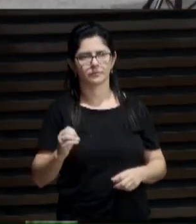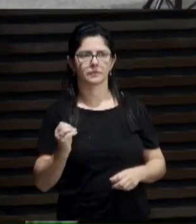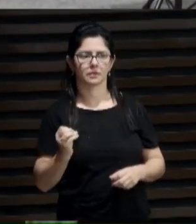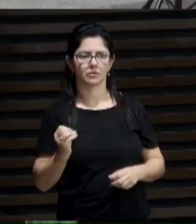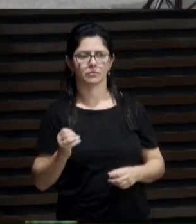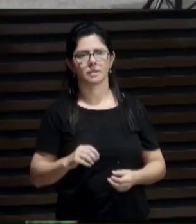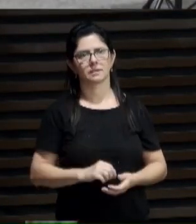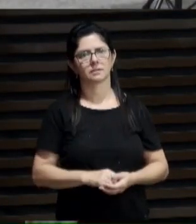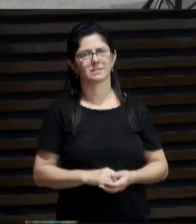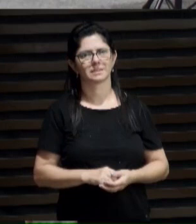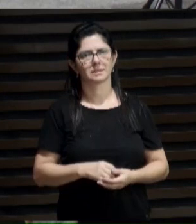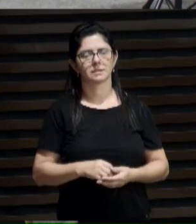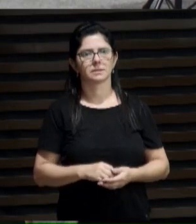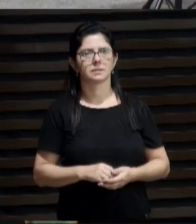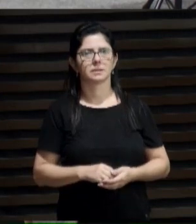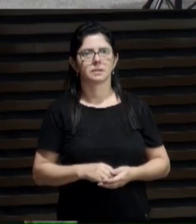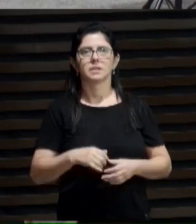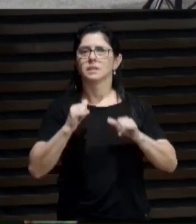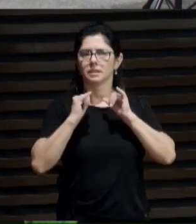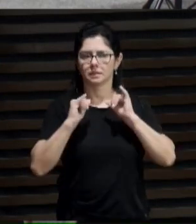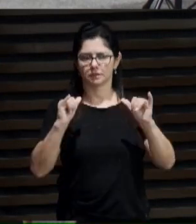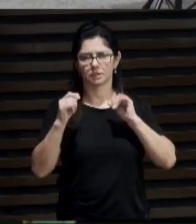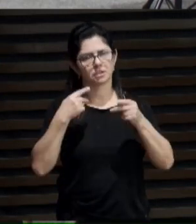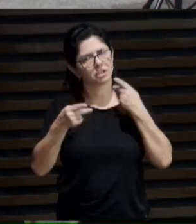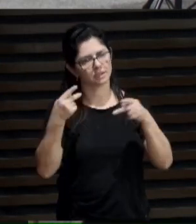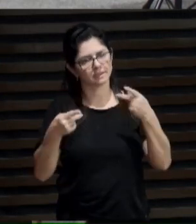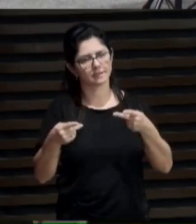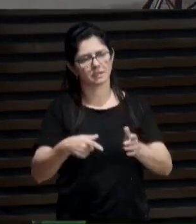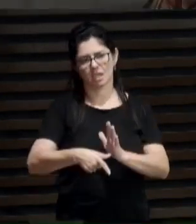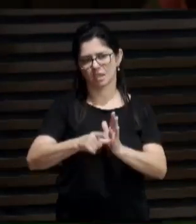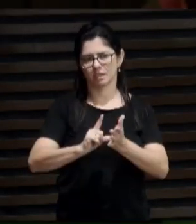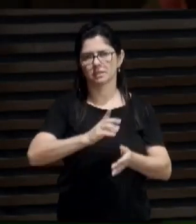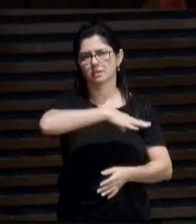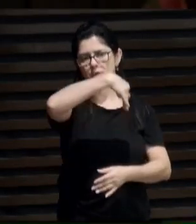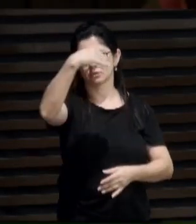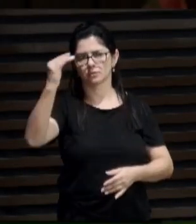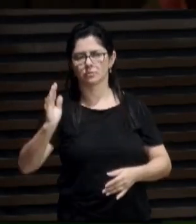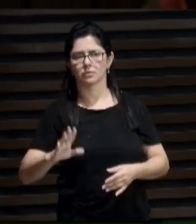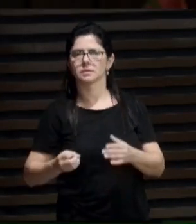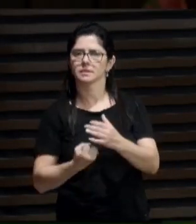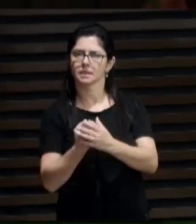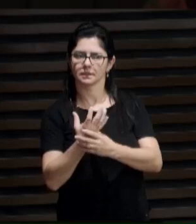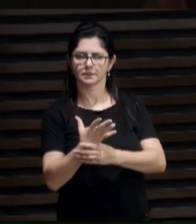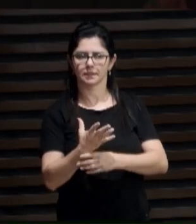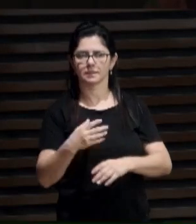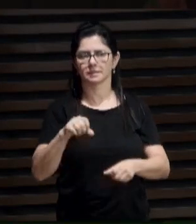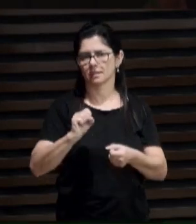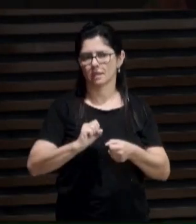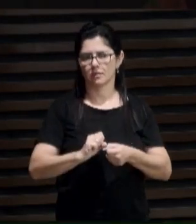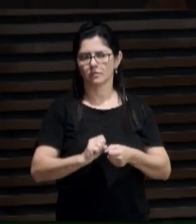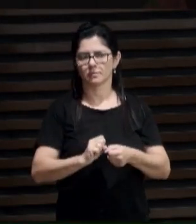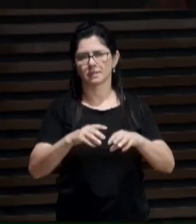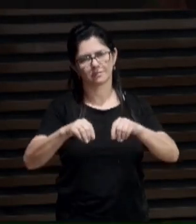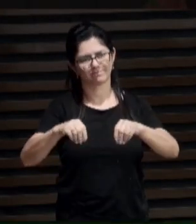também para ler posteriormente, diz assim: antes que os montes nascessem e se formassem